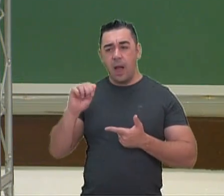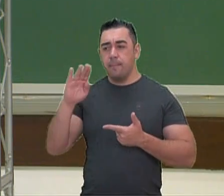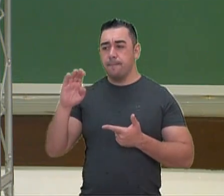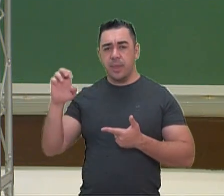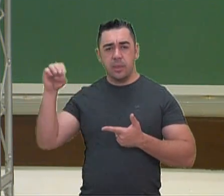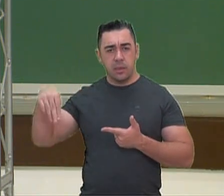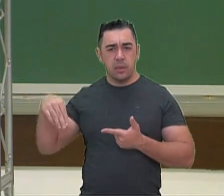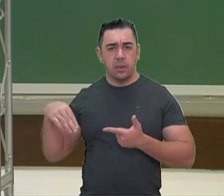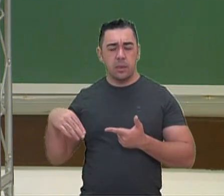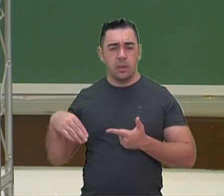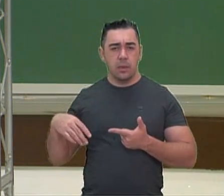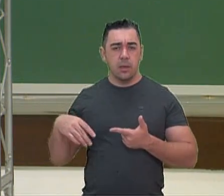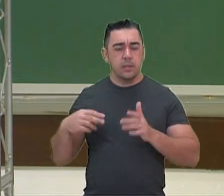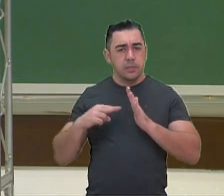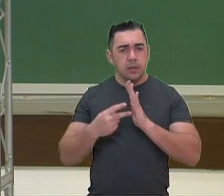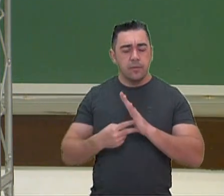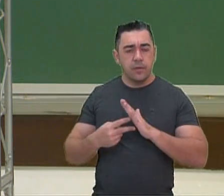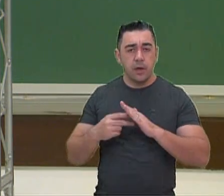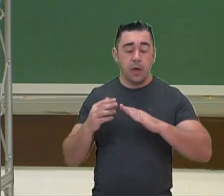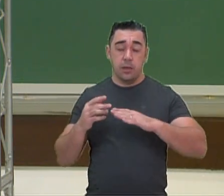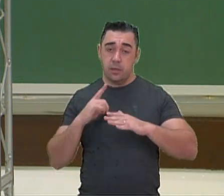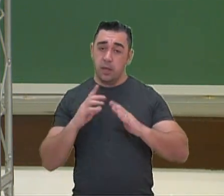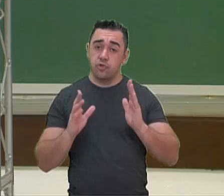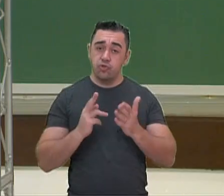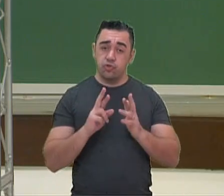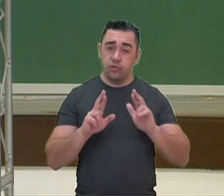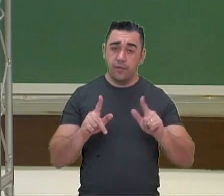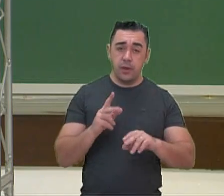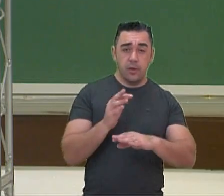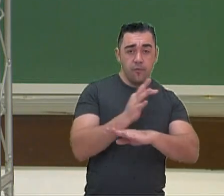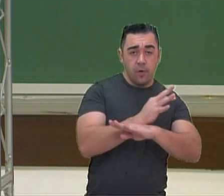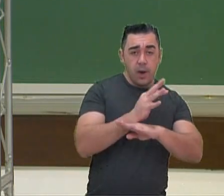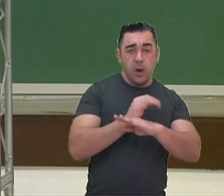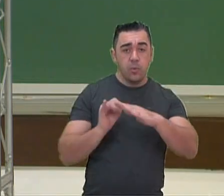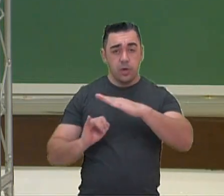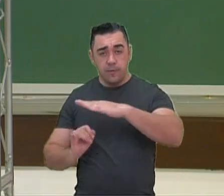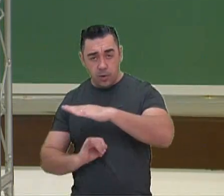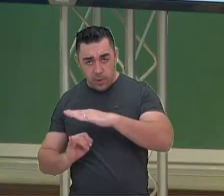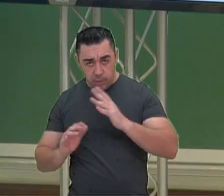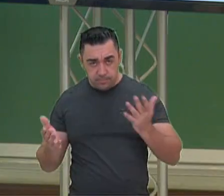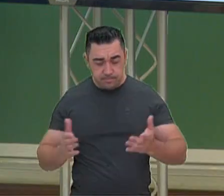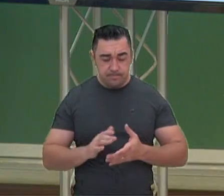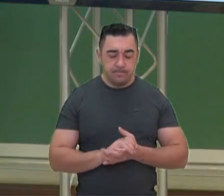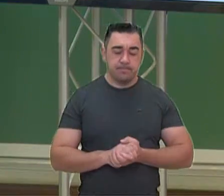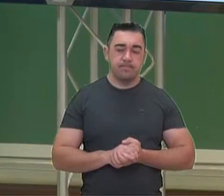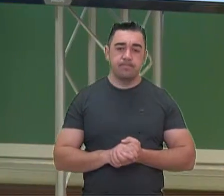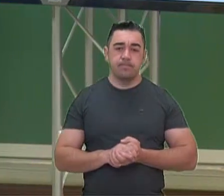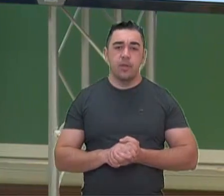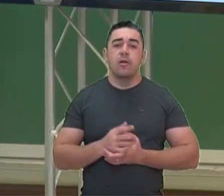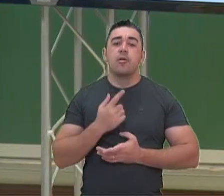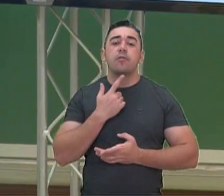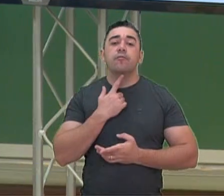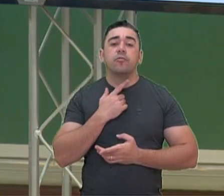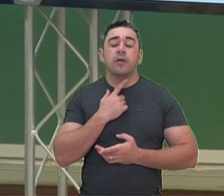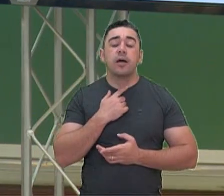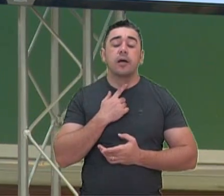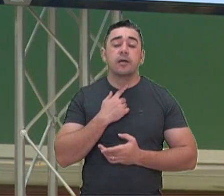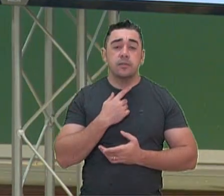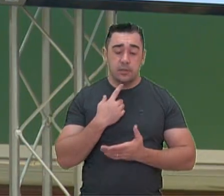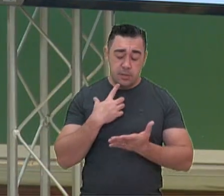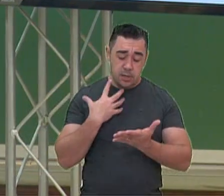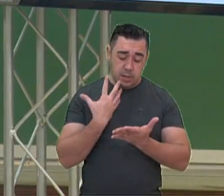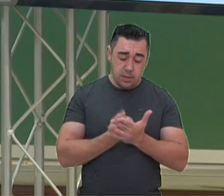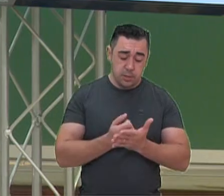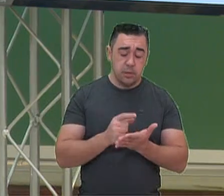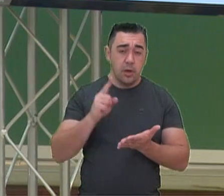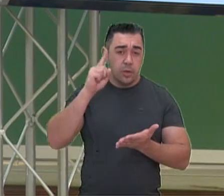coloquialidade, você está bem é padrão. Fácil, né? A vontade de comentar os fatos do cotidiano